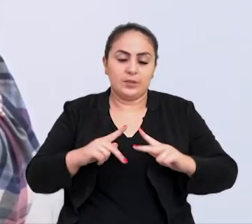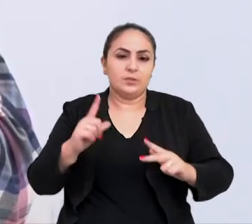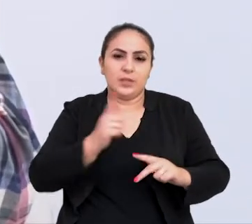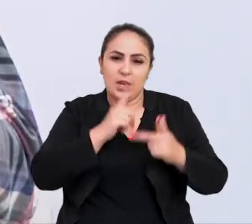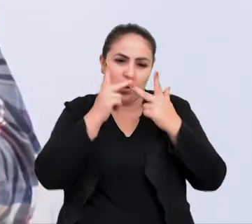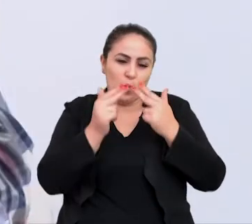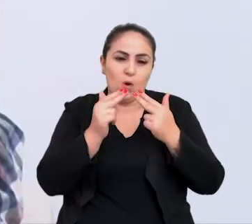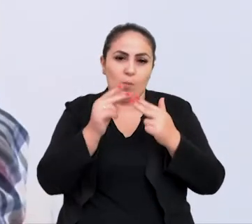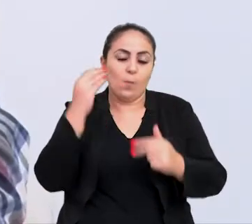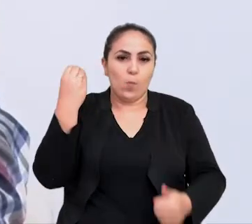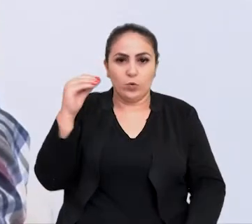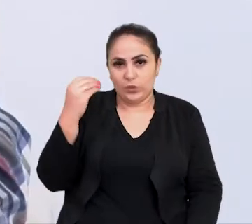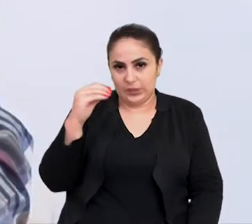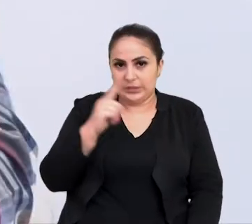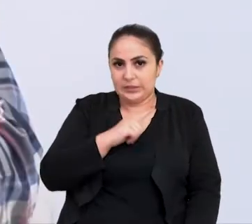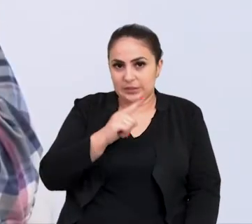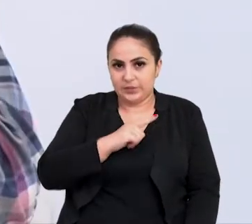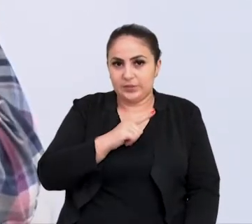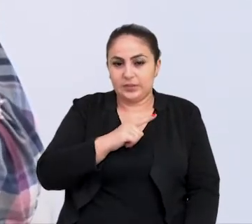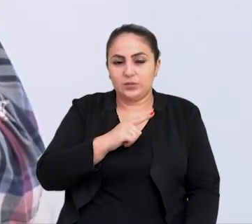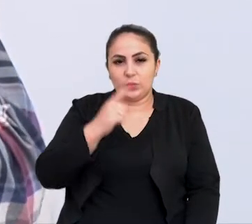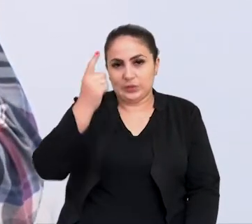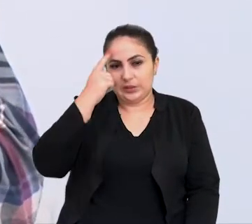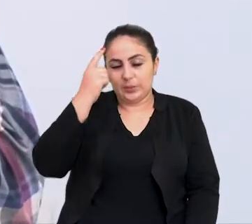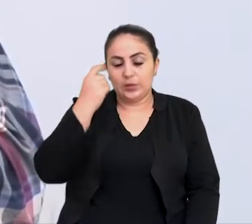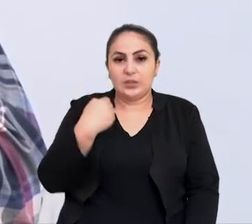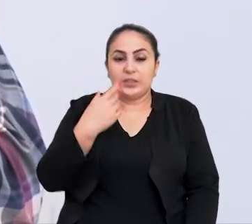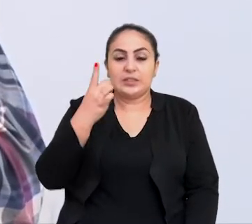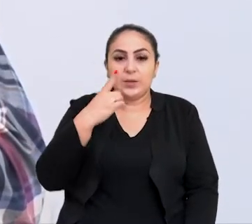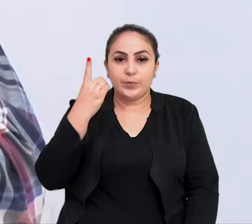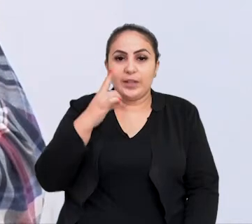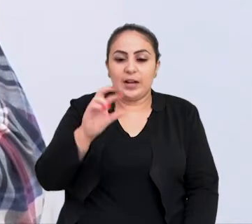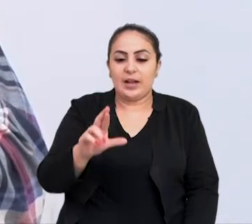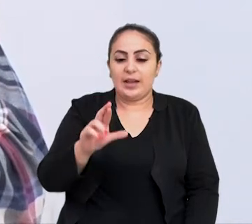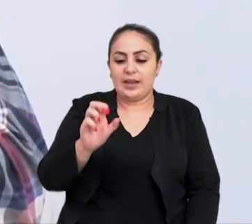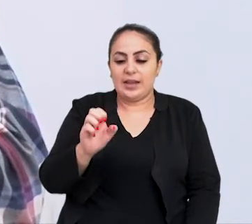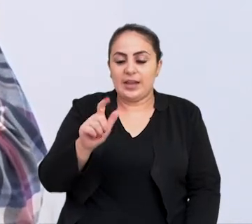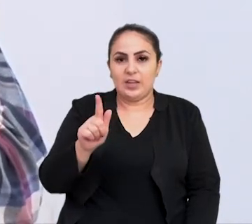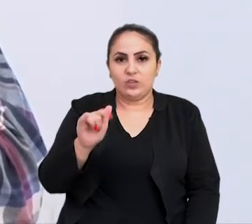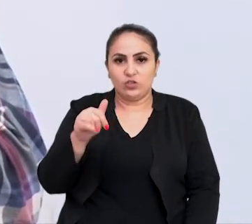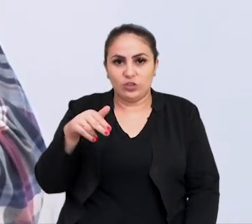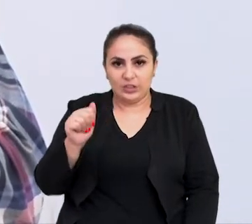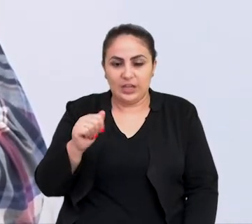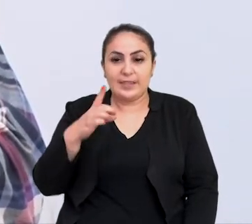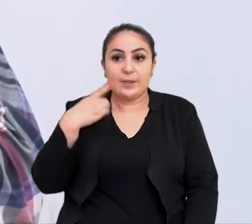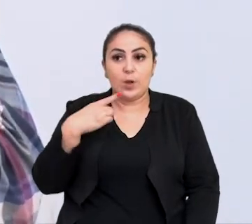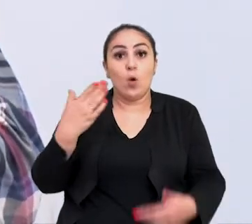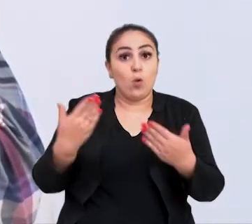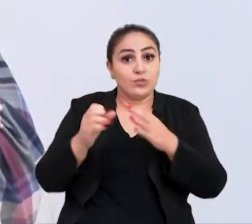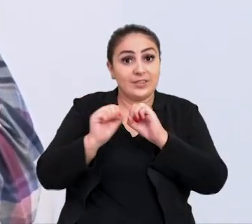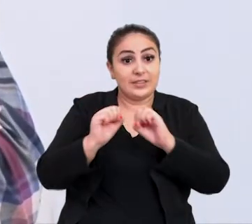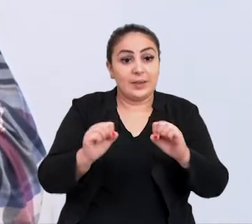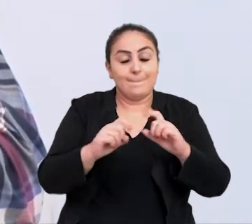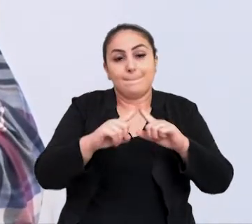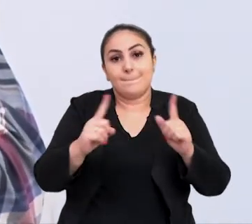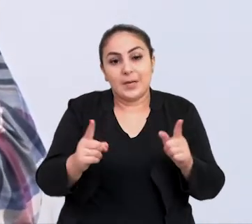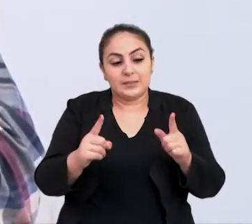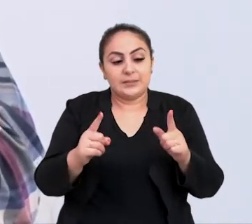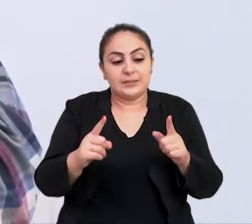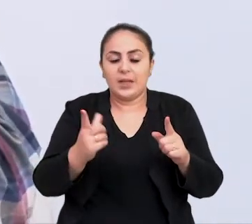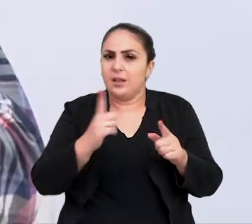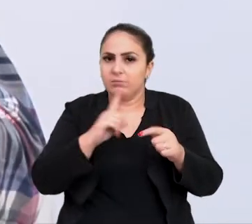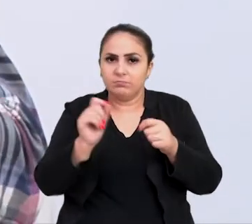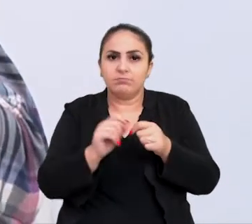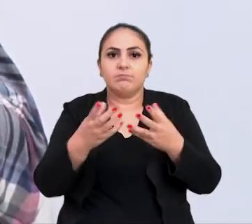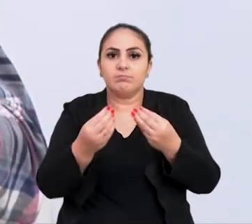como a gente teve em Porto Alegre. Me lembro do tempo que a deputada Regina Becker era deputada, hoje ela é secretária, mas